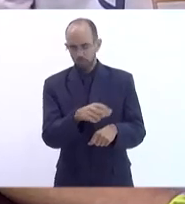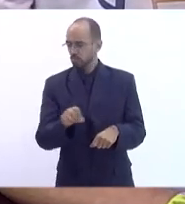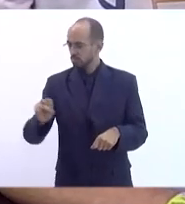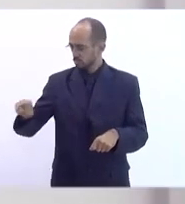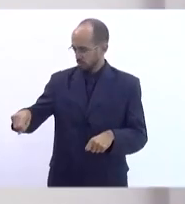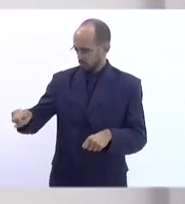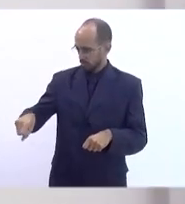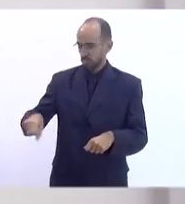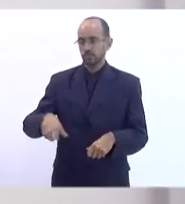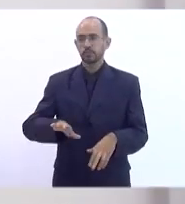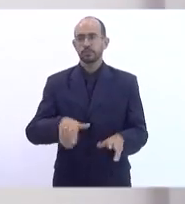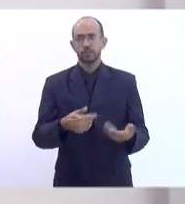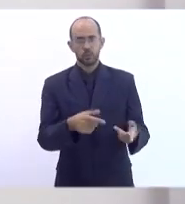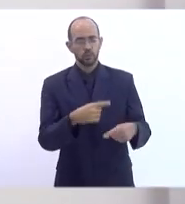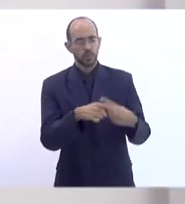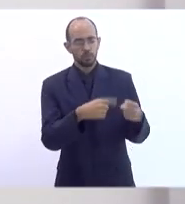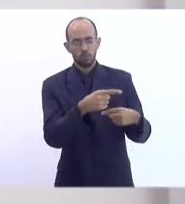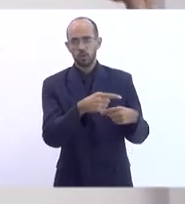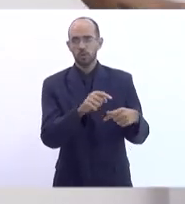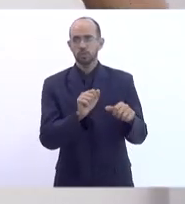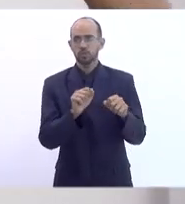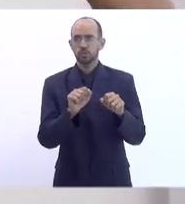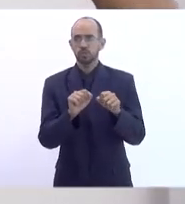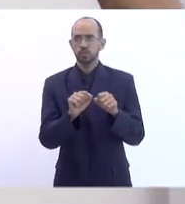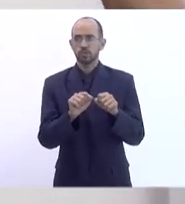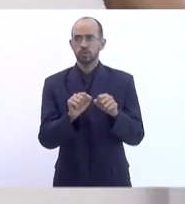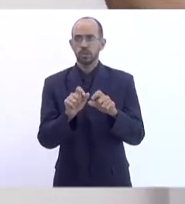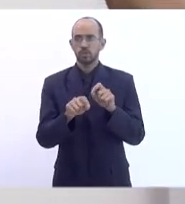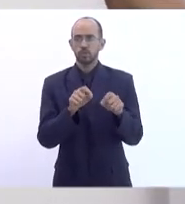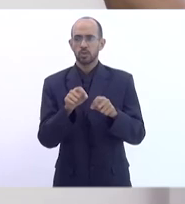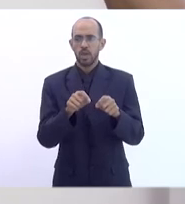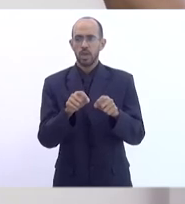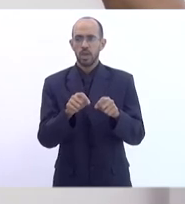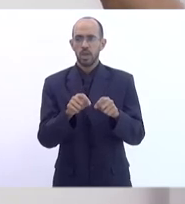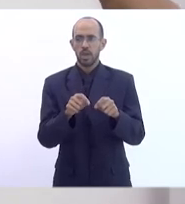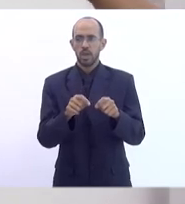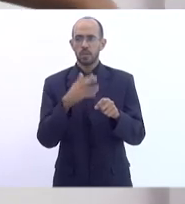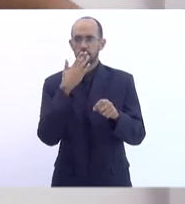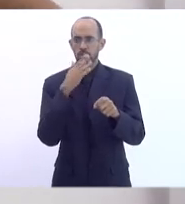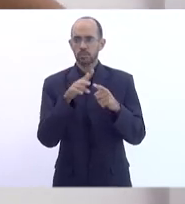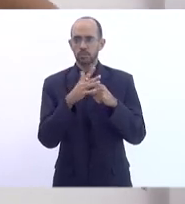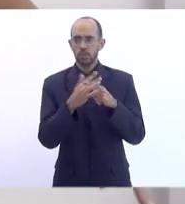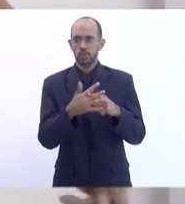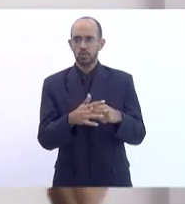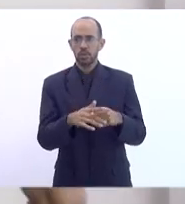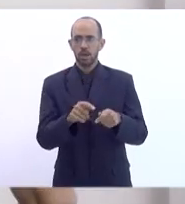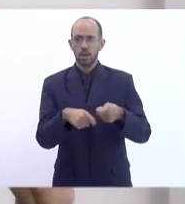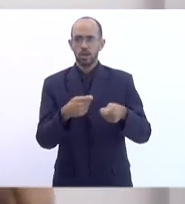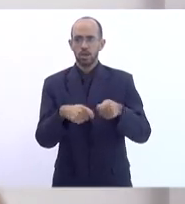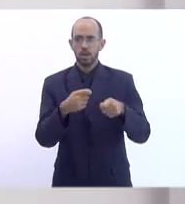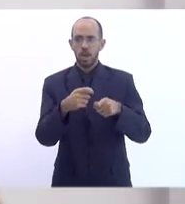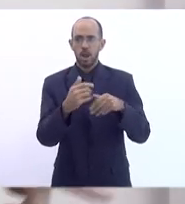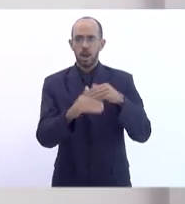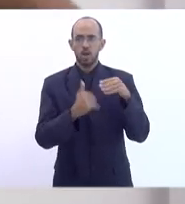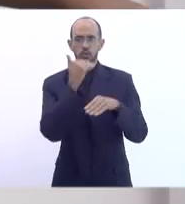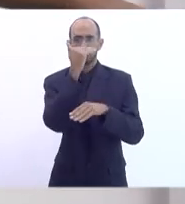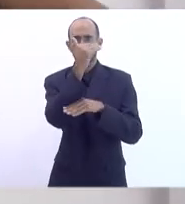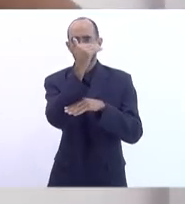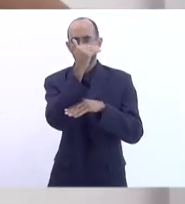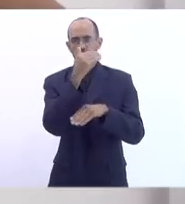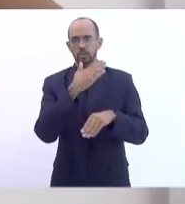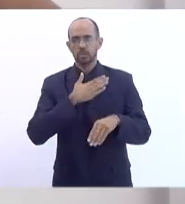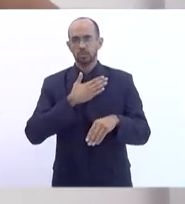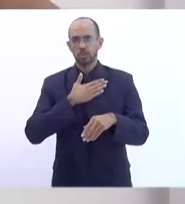depois disso vocês fizeram um recurso administrativo A Minha autoridade superior que